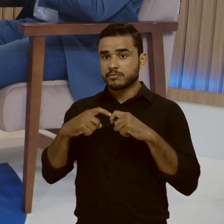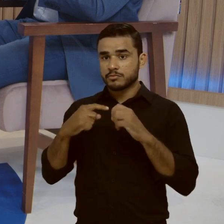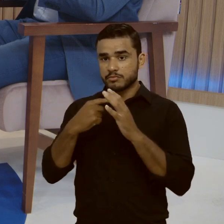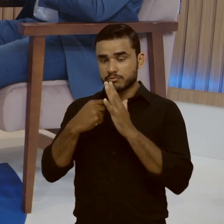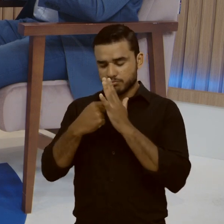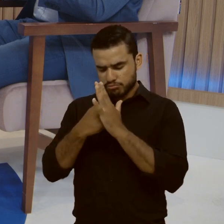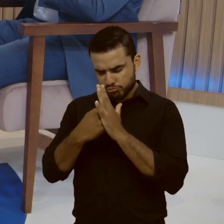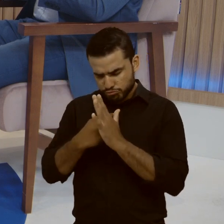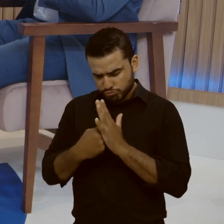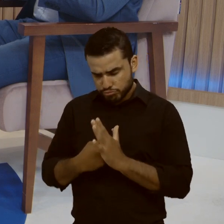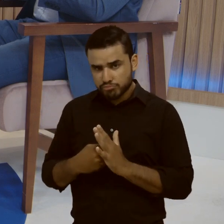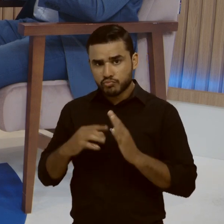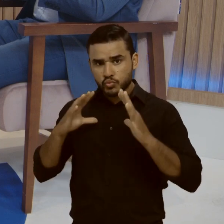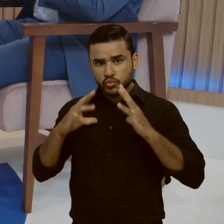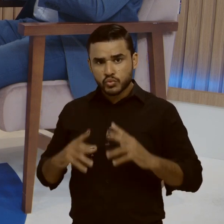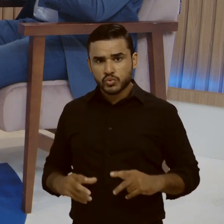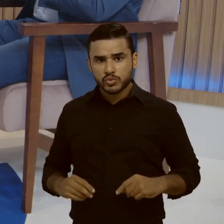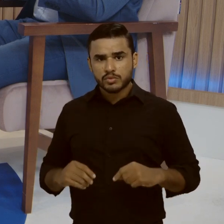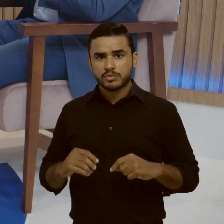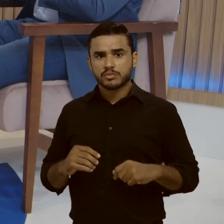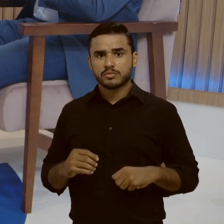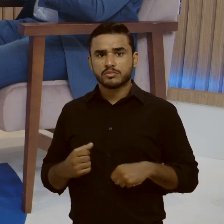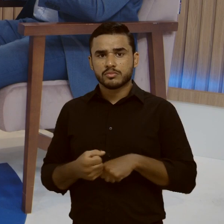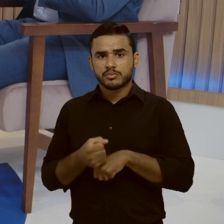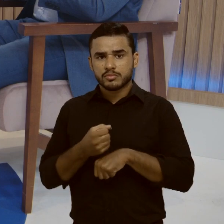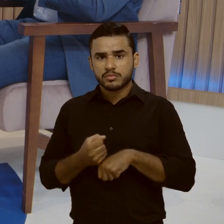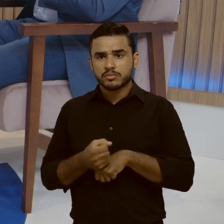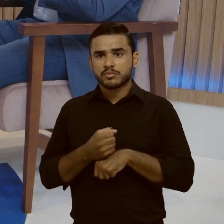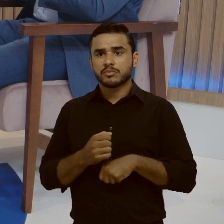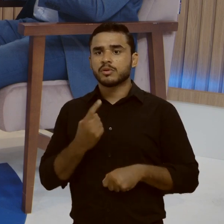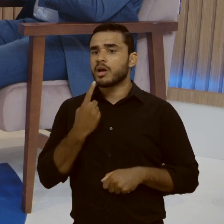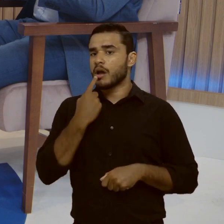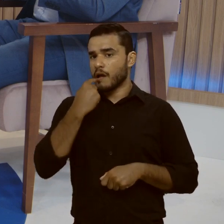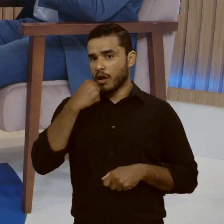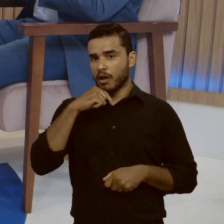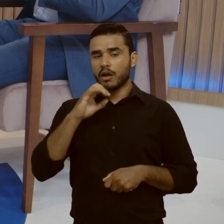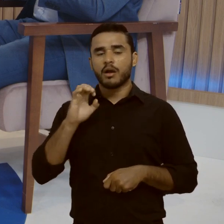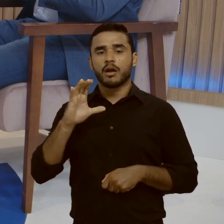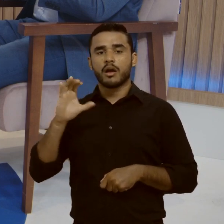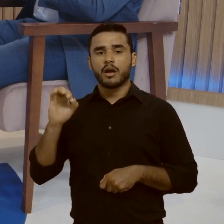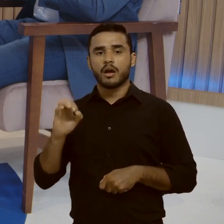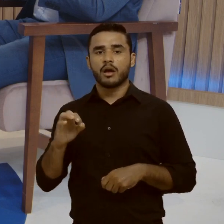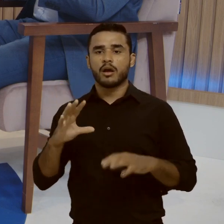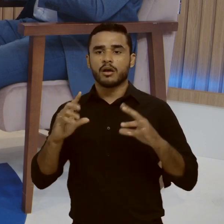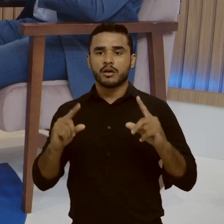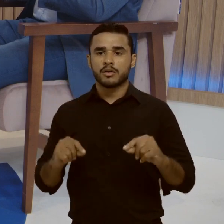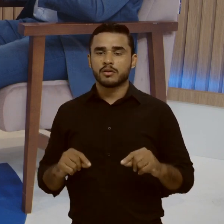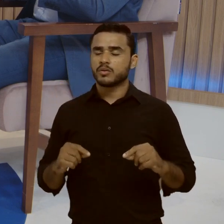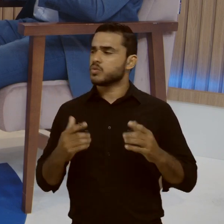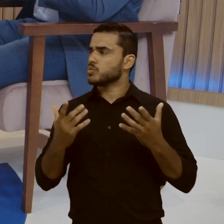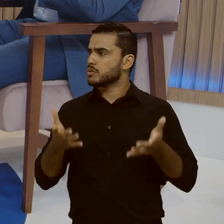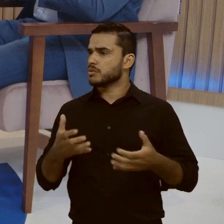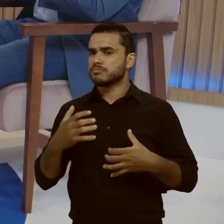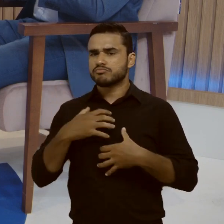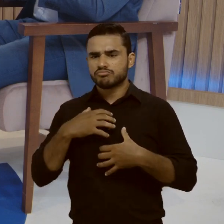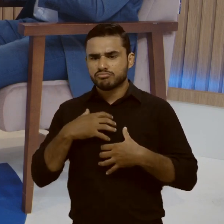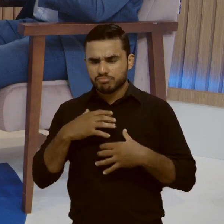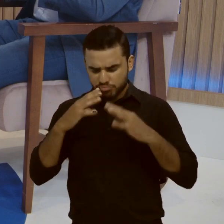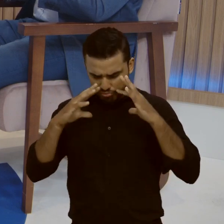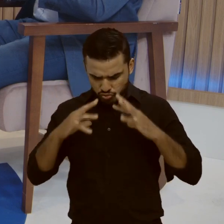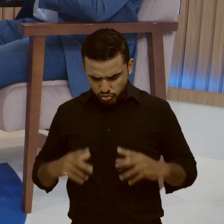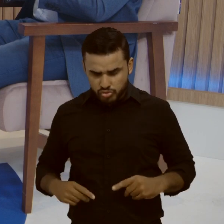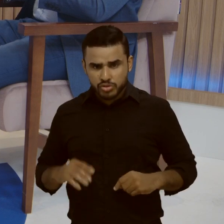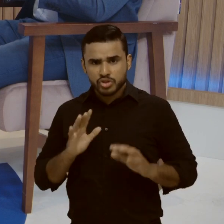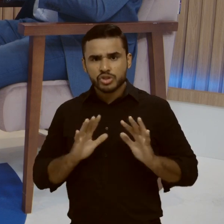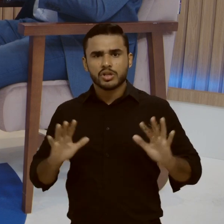eu quero fazer tudo, eu quero fazer um eco, eu quero fazer uma colonoscopia, eu quero fazer um